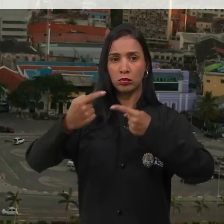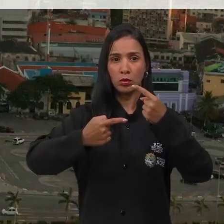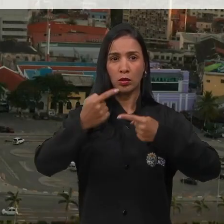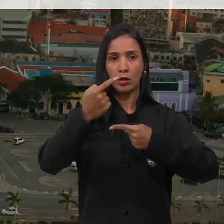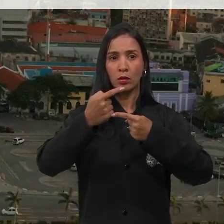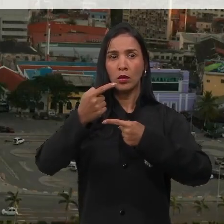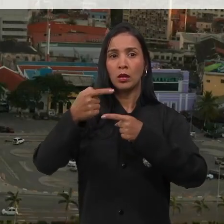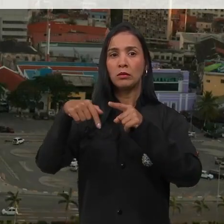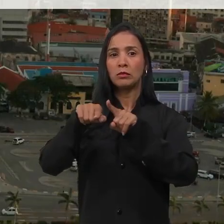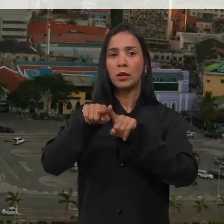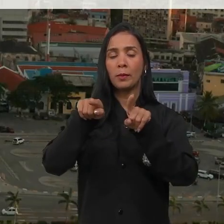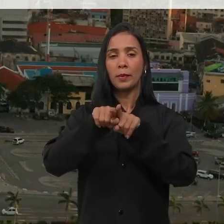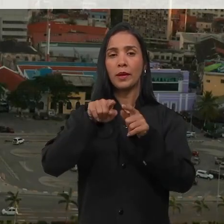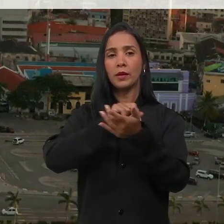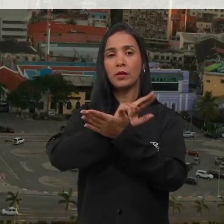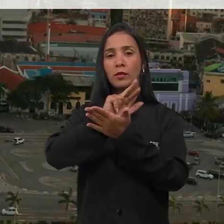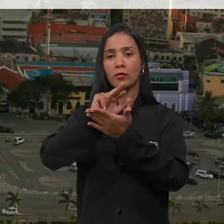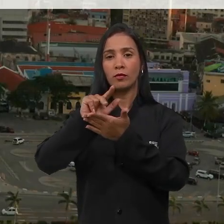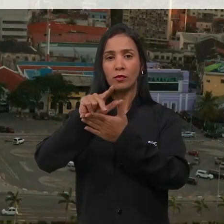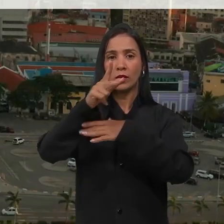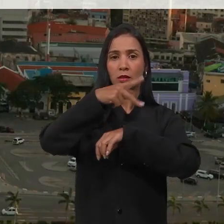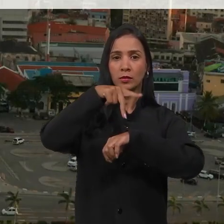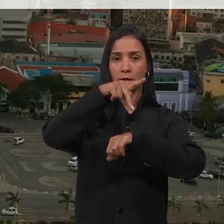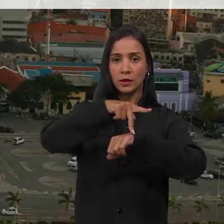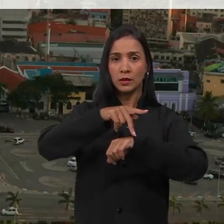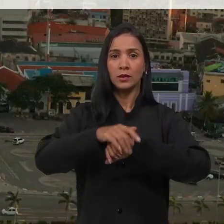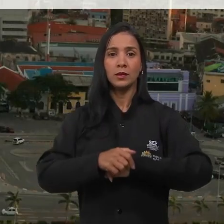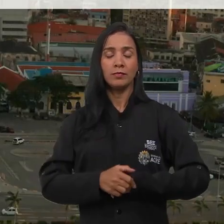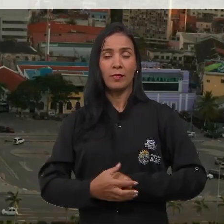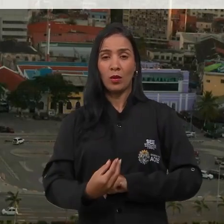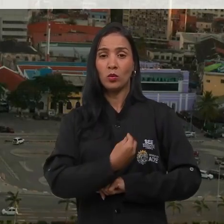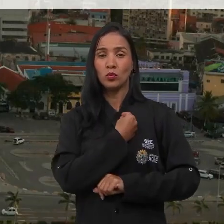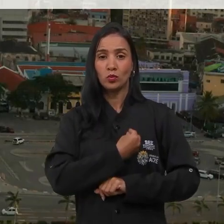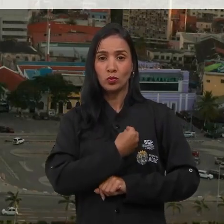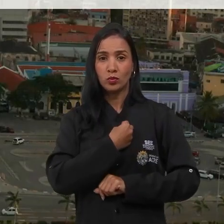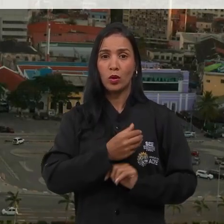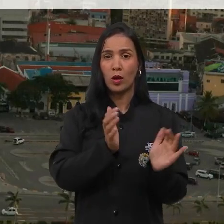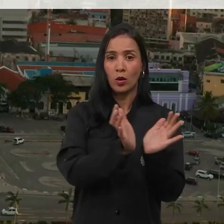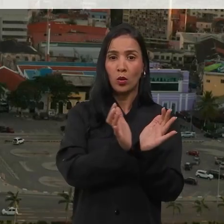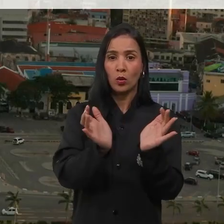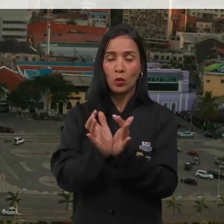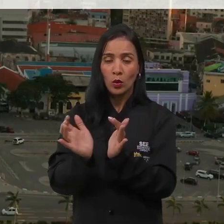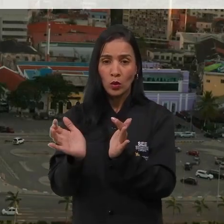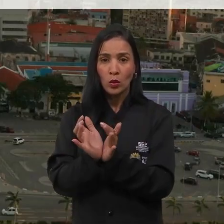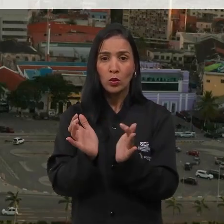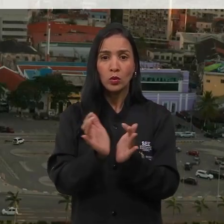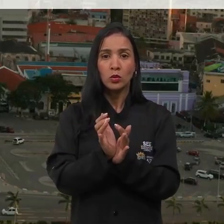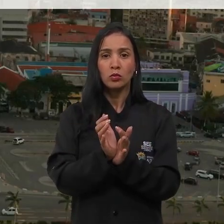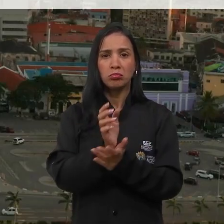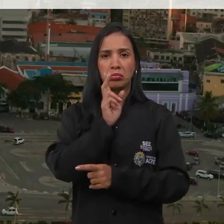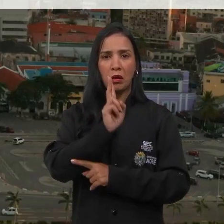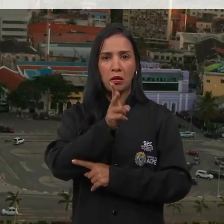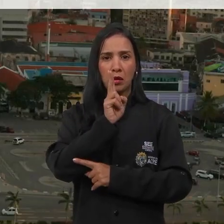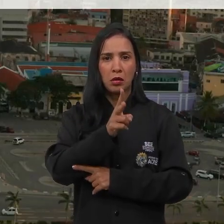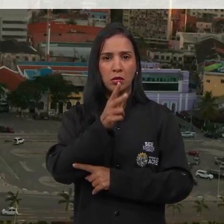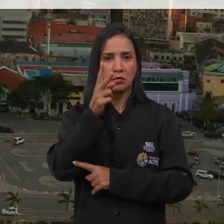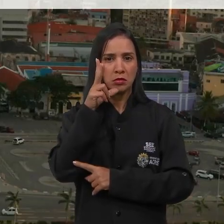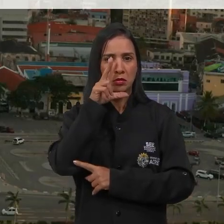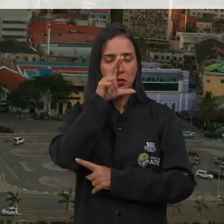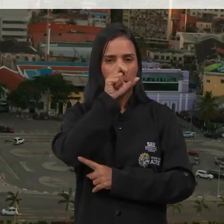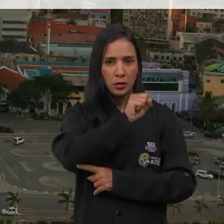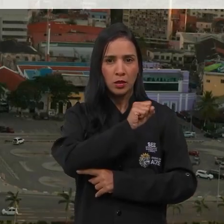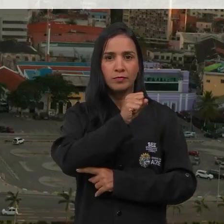também o Sudão, presença de grupos extremistas, a desigualdade social, a pobreza